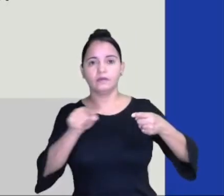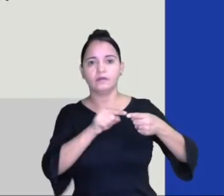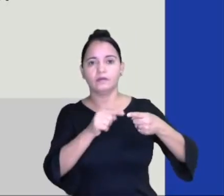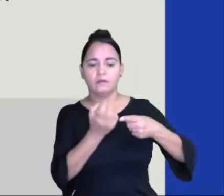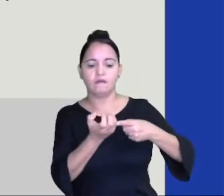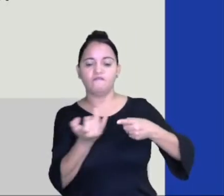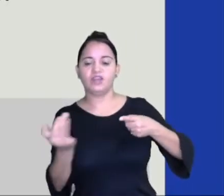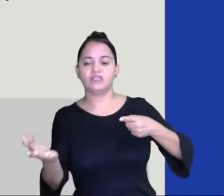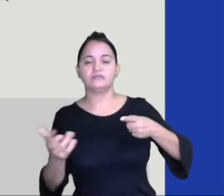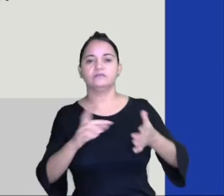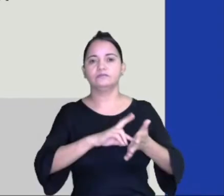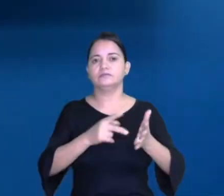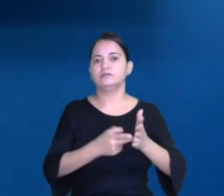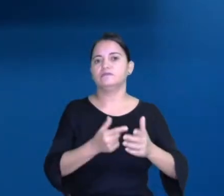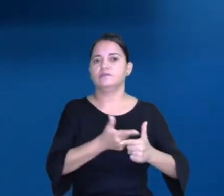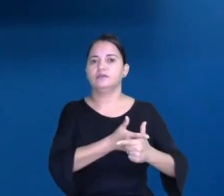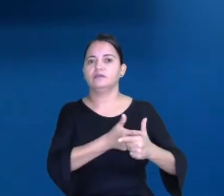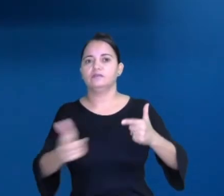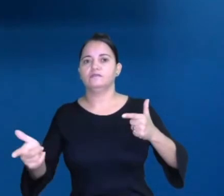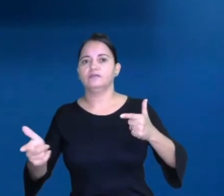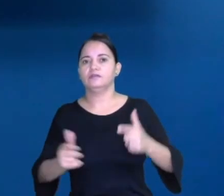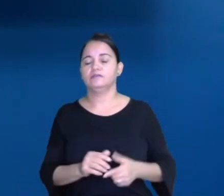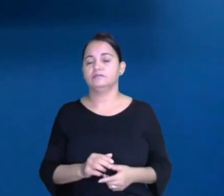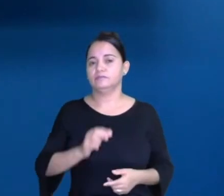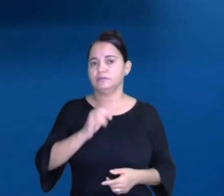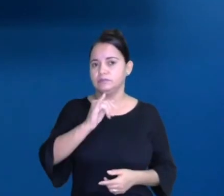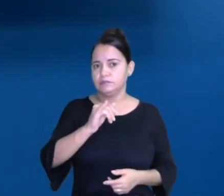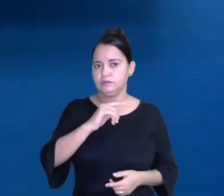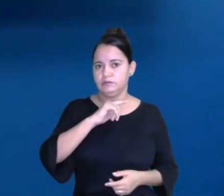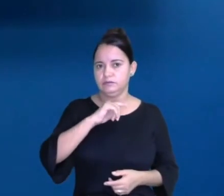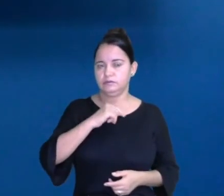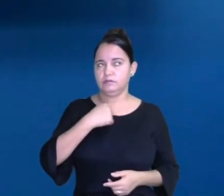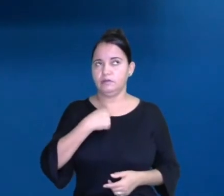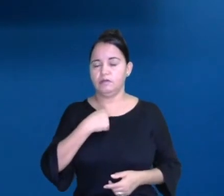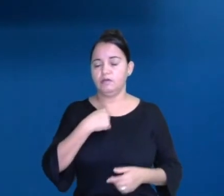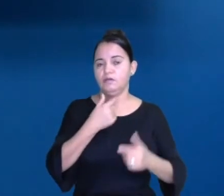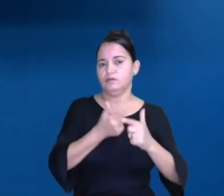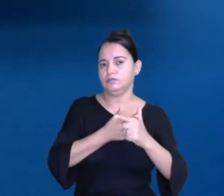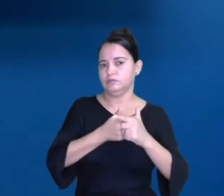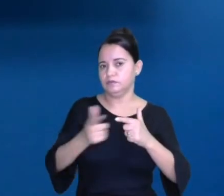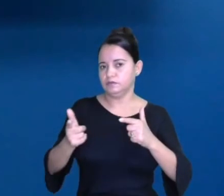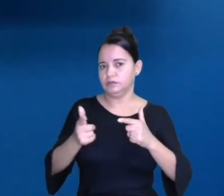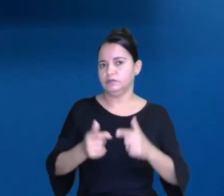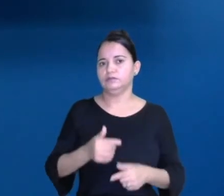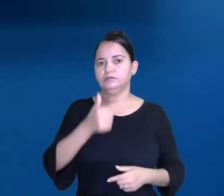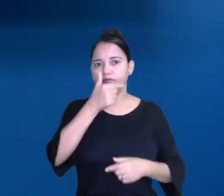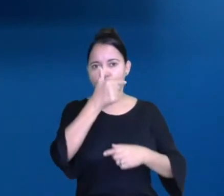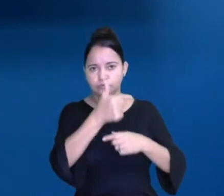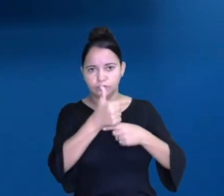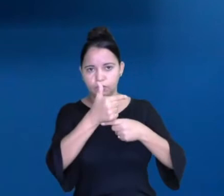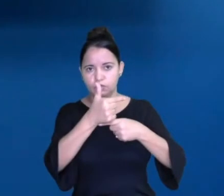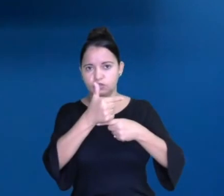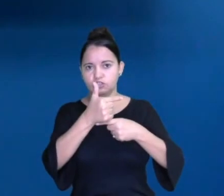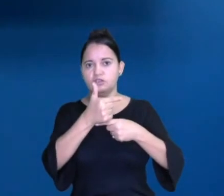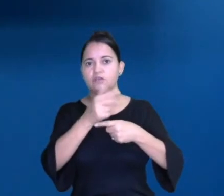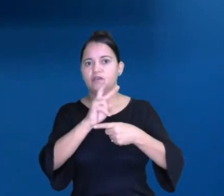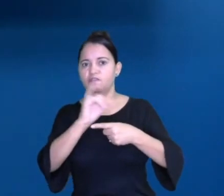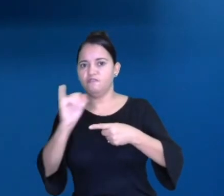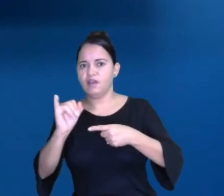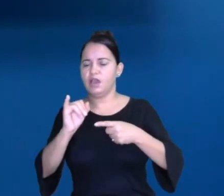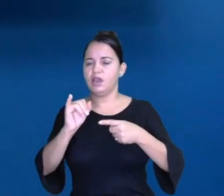divisão. Opa, professora, então se eu dividir aí 2/3, vai me dar um número inteiro? Vai me dar um